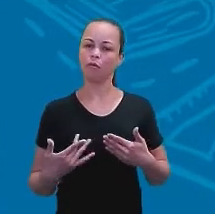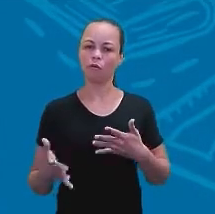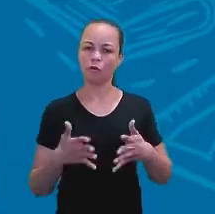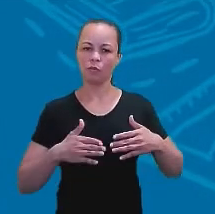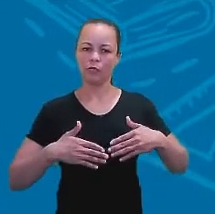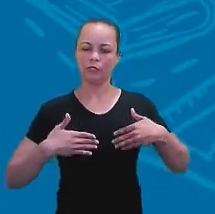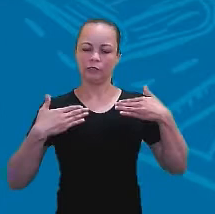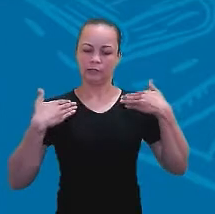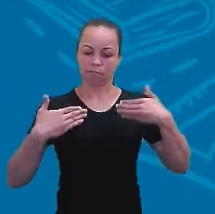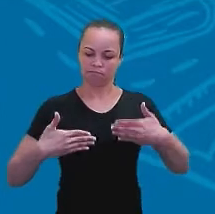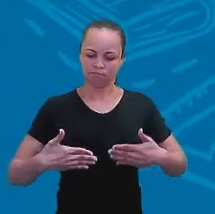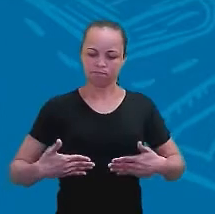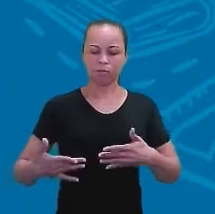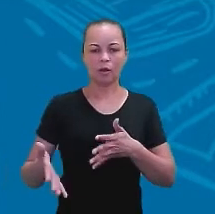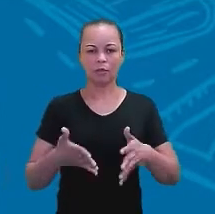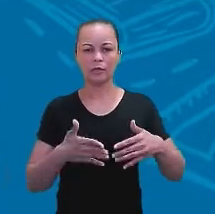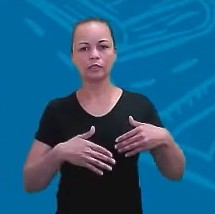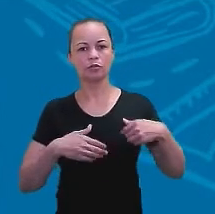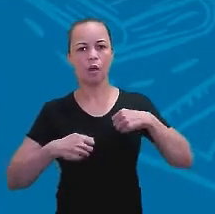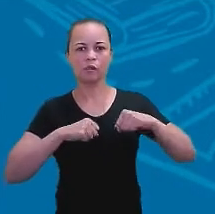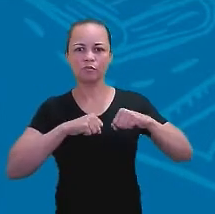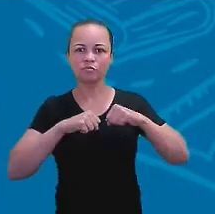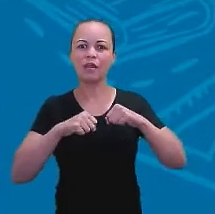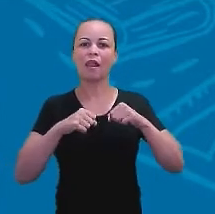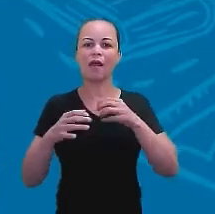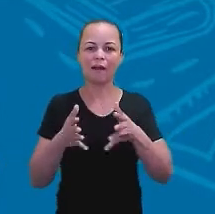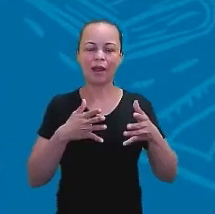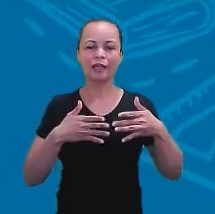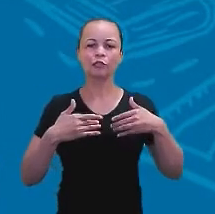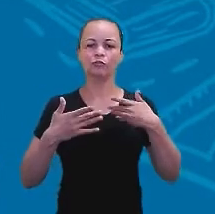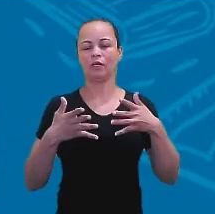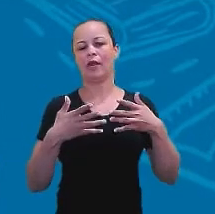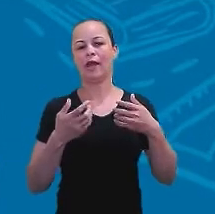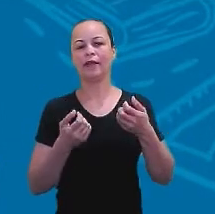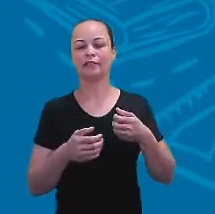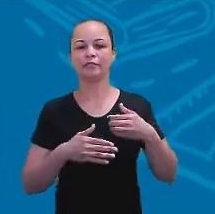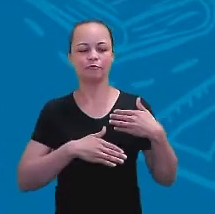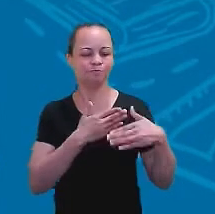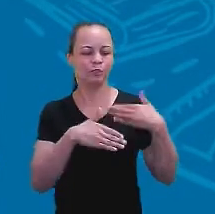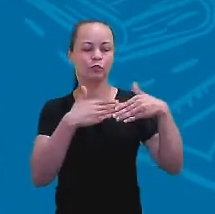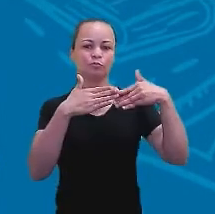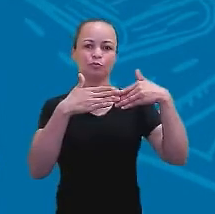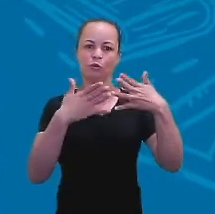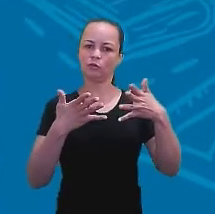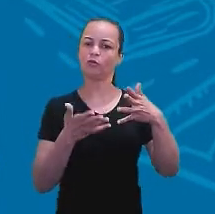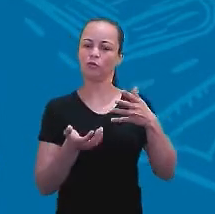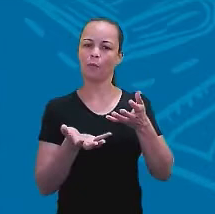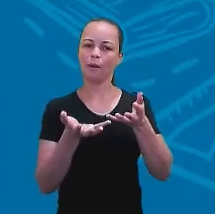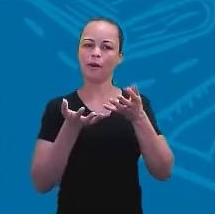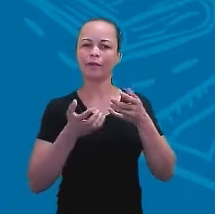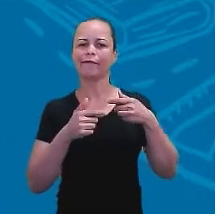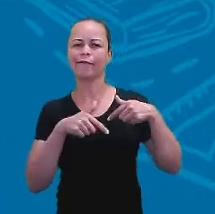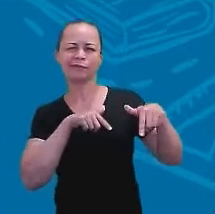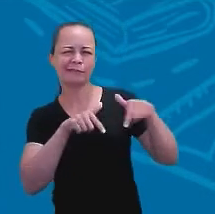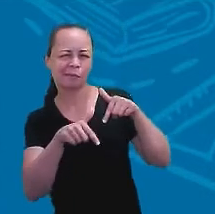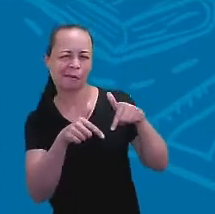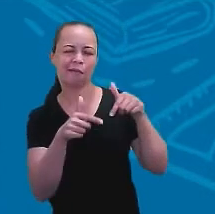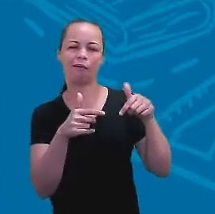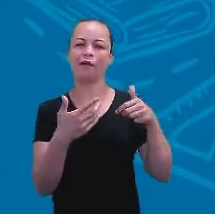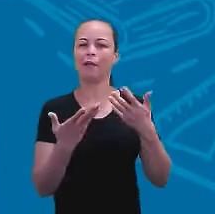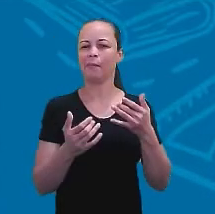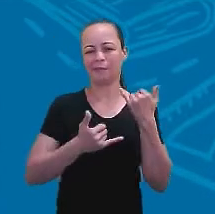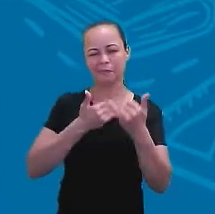com o metabolismo mais acelerado, tá certo? Então a gente acaba tendo mais disposição para trabalhar,